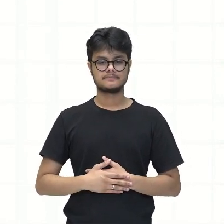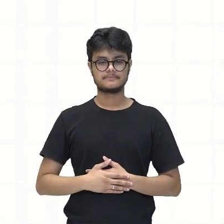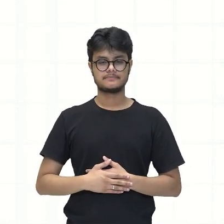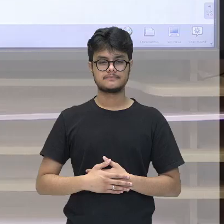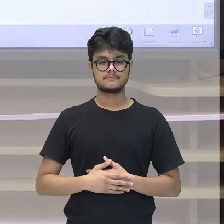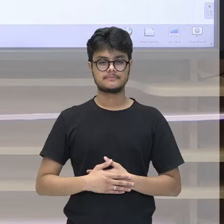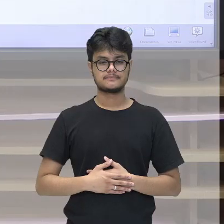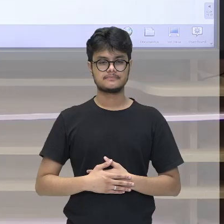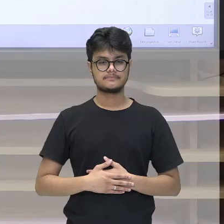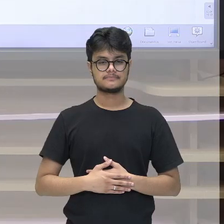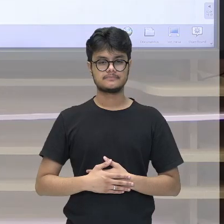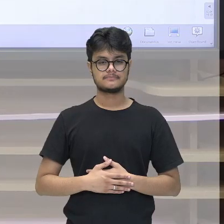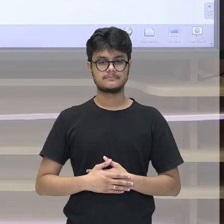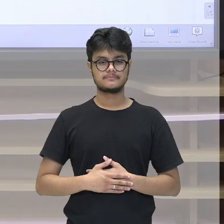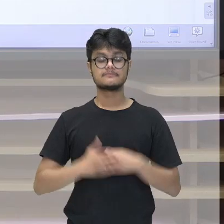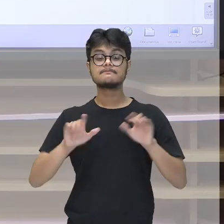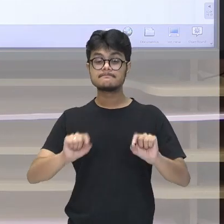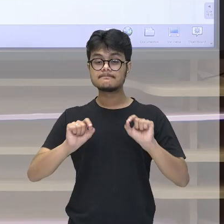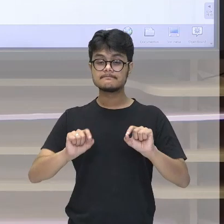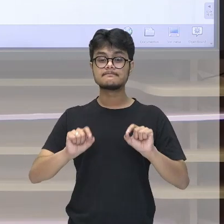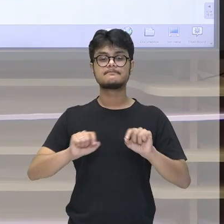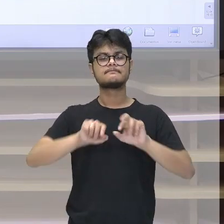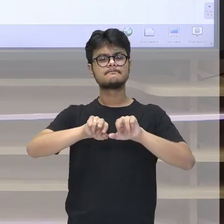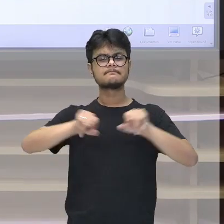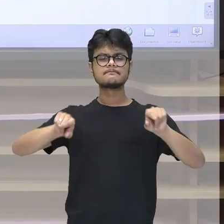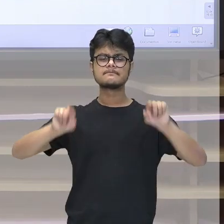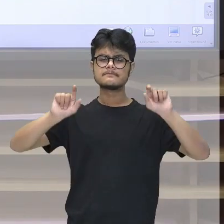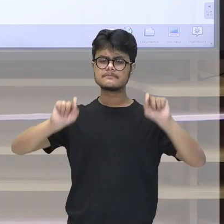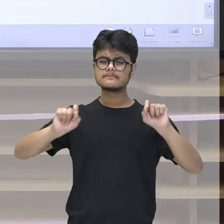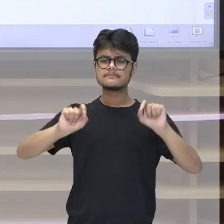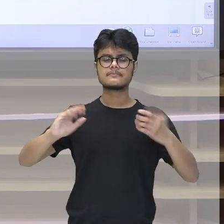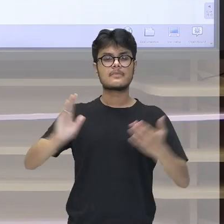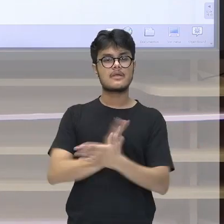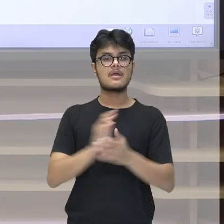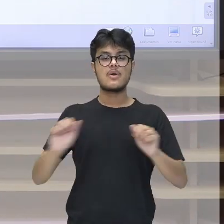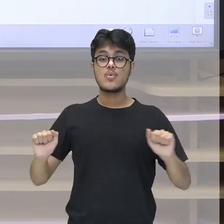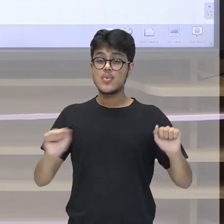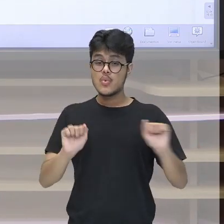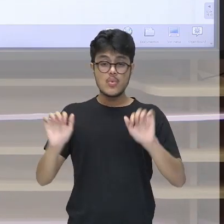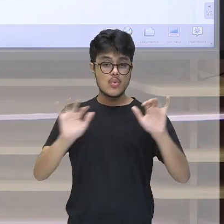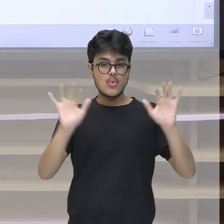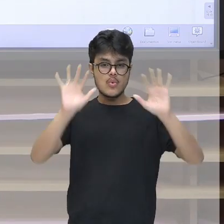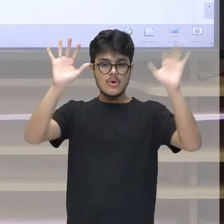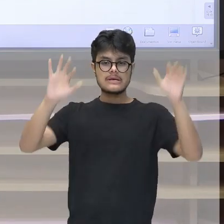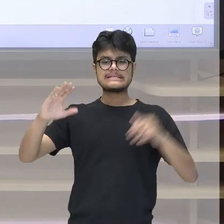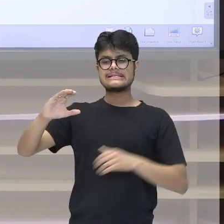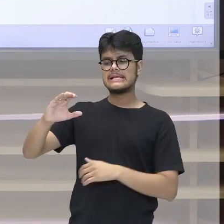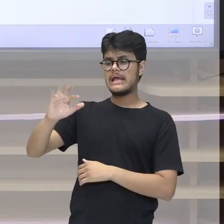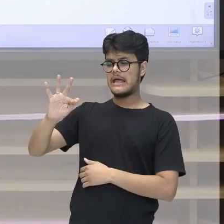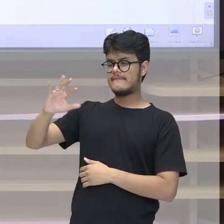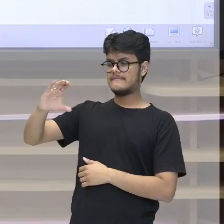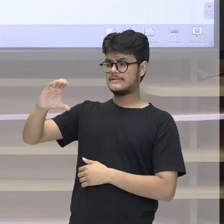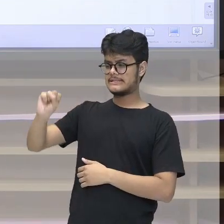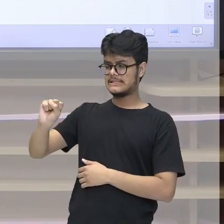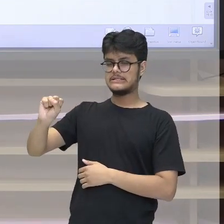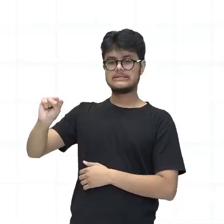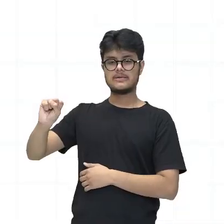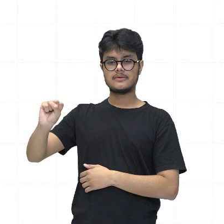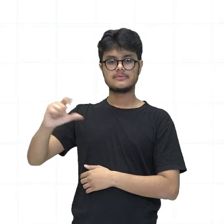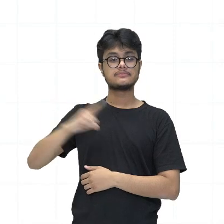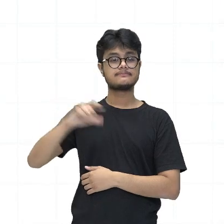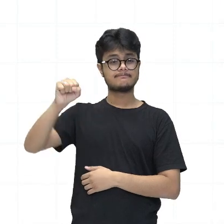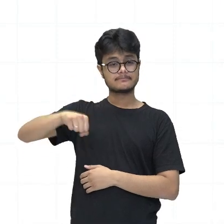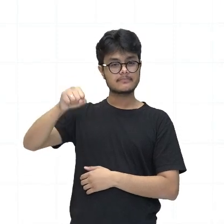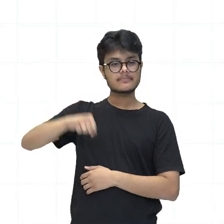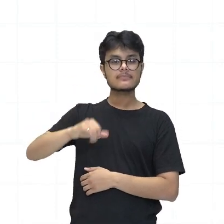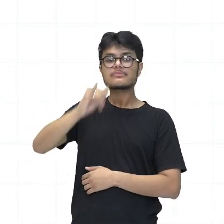combustíveis fósseis é a grande quantidade de emissão de gases do efeito estufa, né? Então aí a gente tem essa